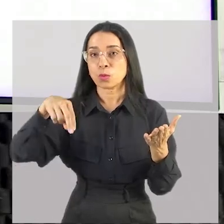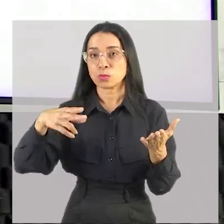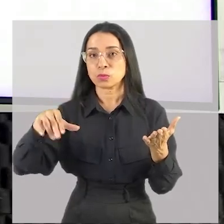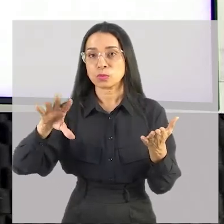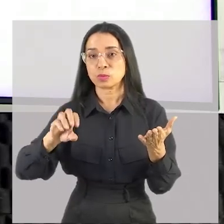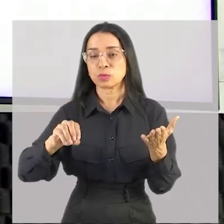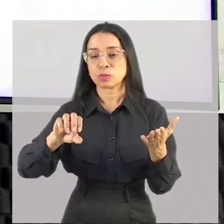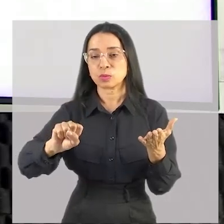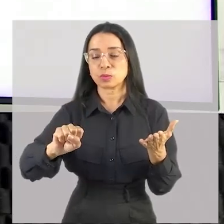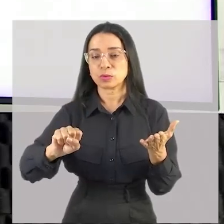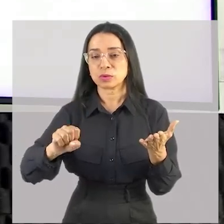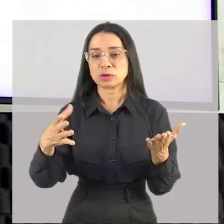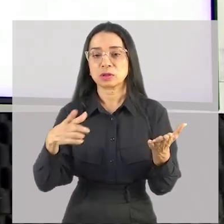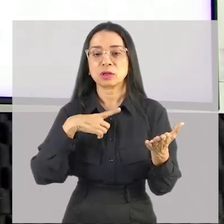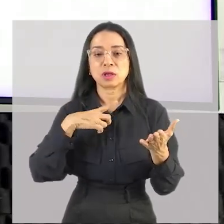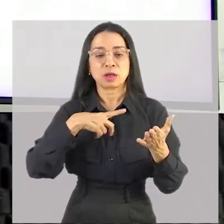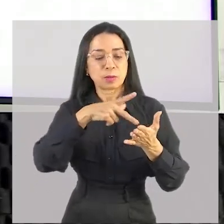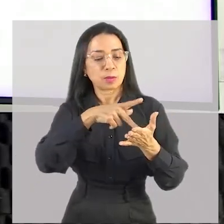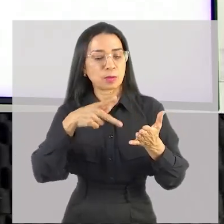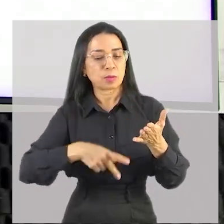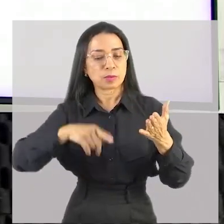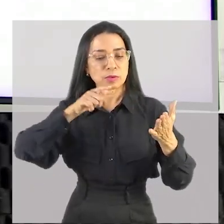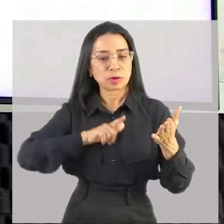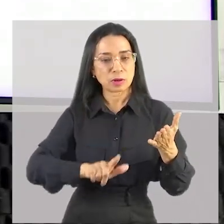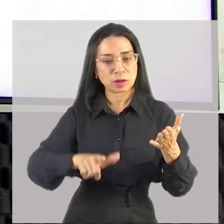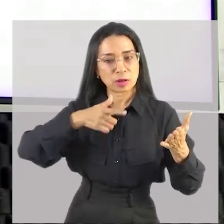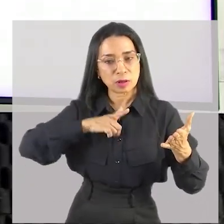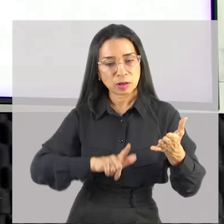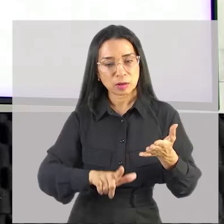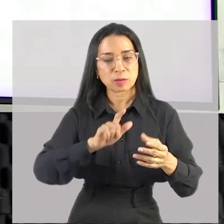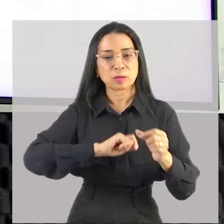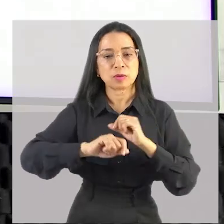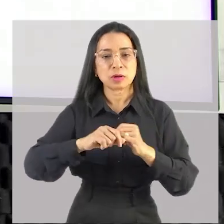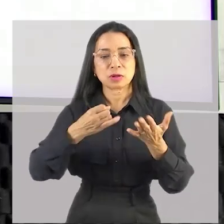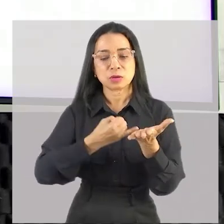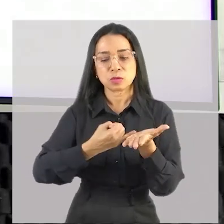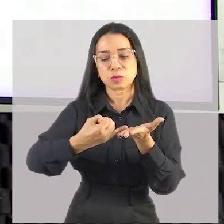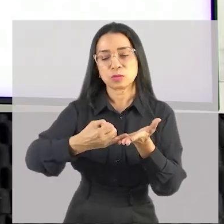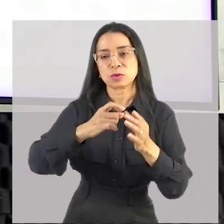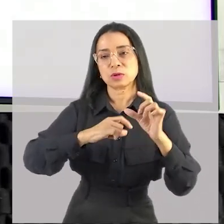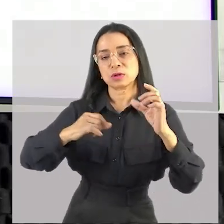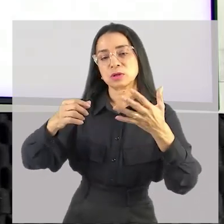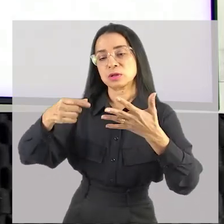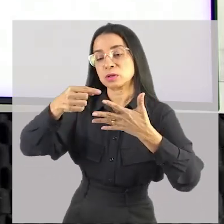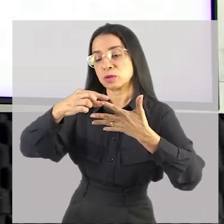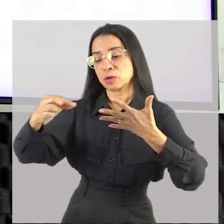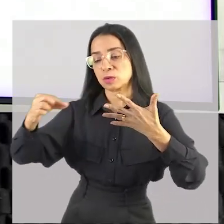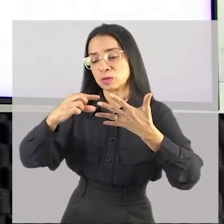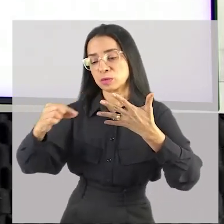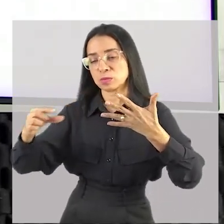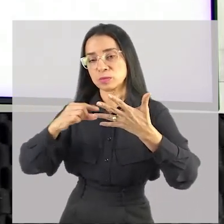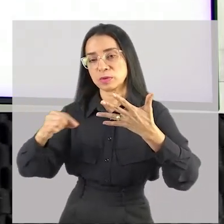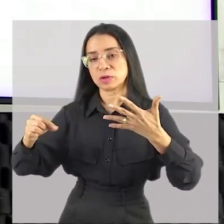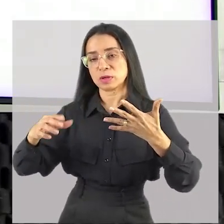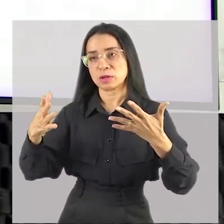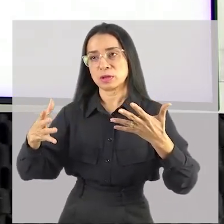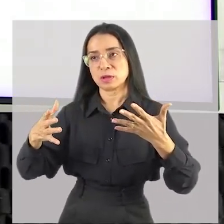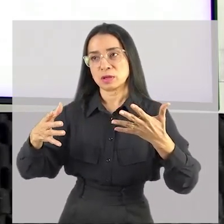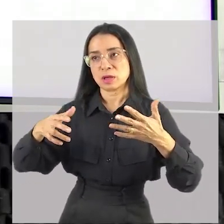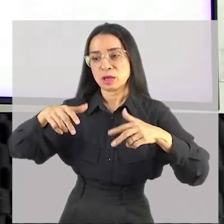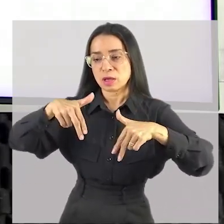conjunções. Existem poemas que vão repetindo lá no início dos versos. E andava,